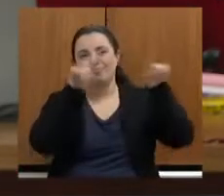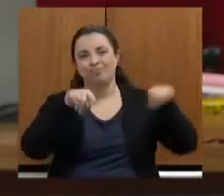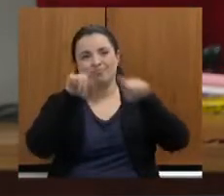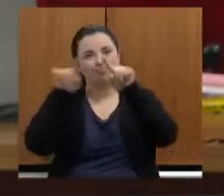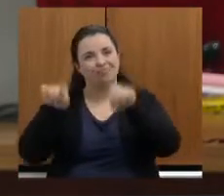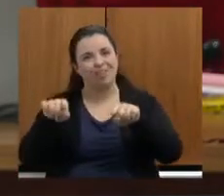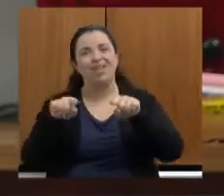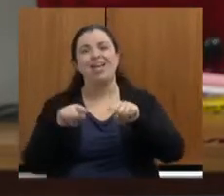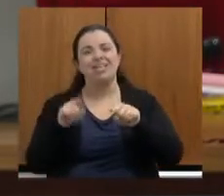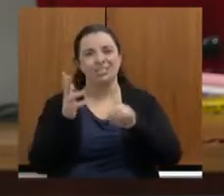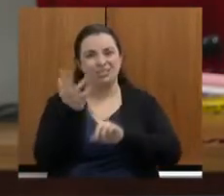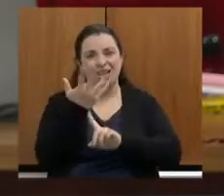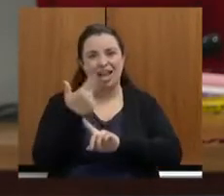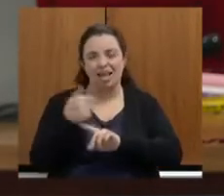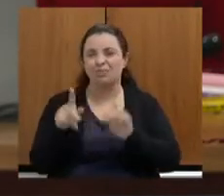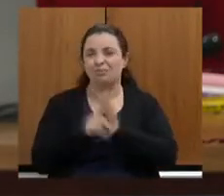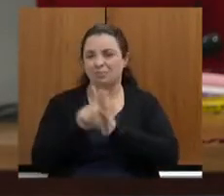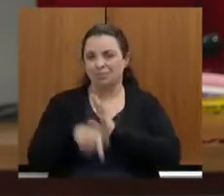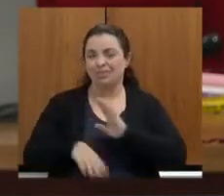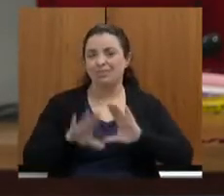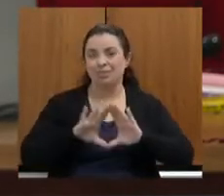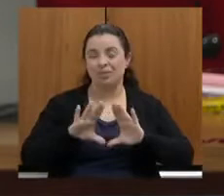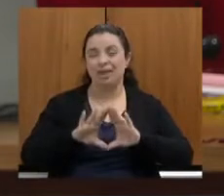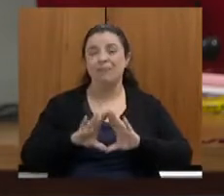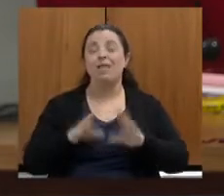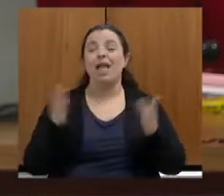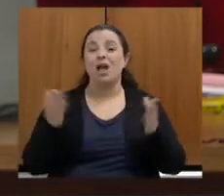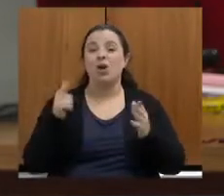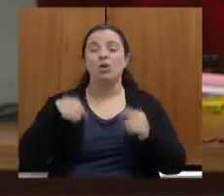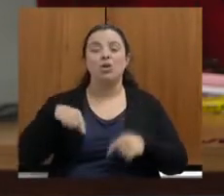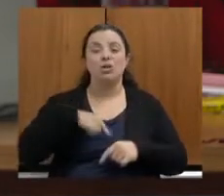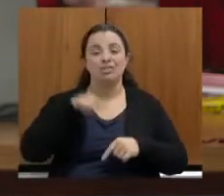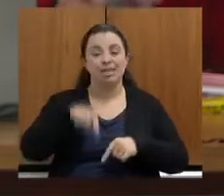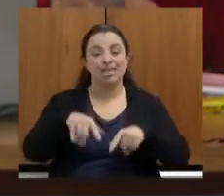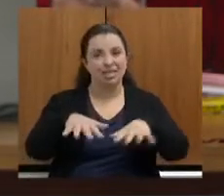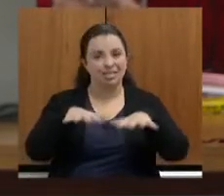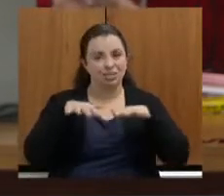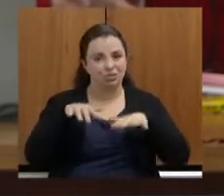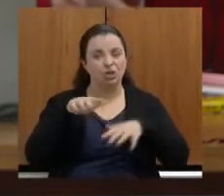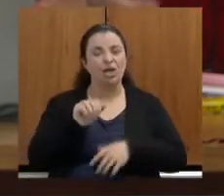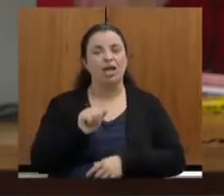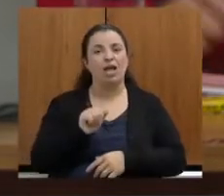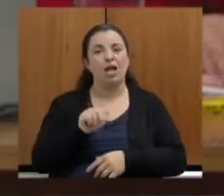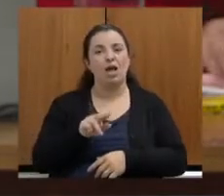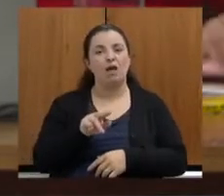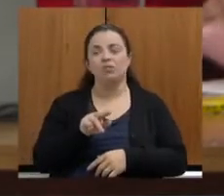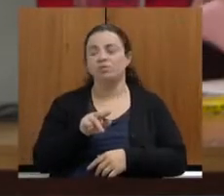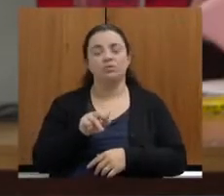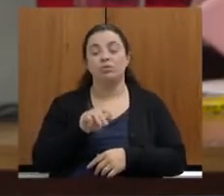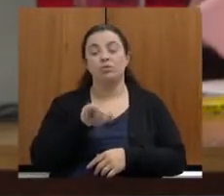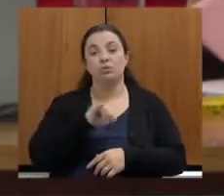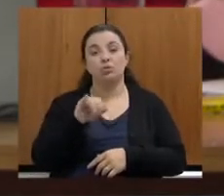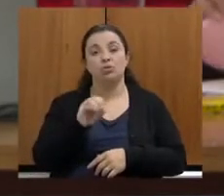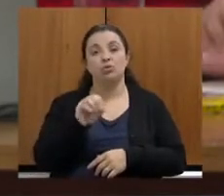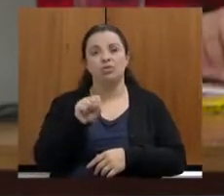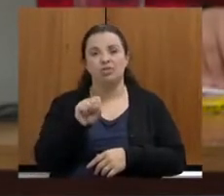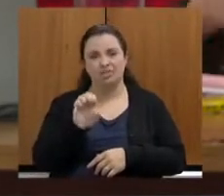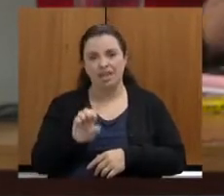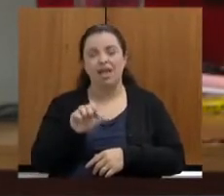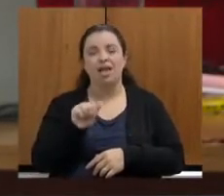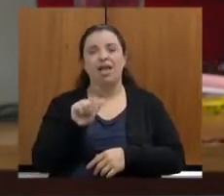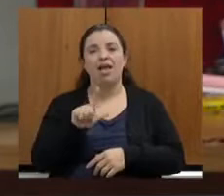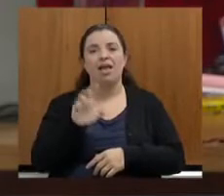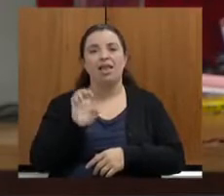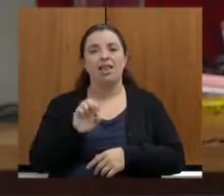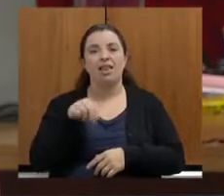estamos agora no auditório José Alencar e visitamos também o plenário e lá